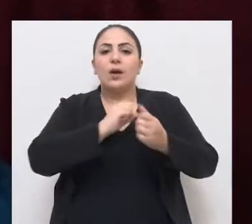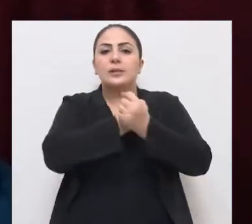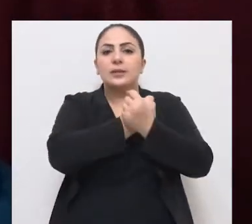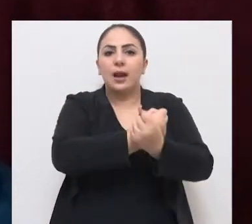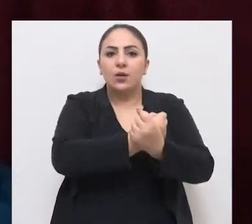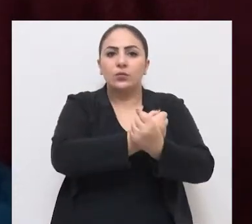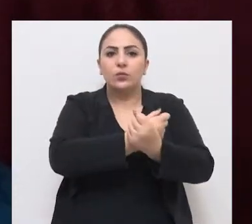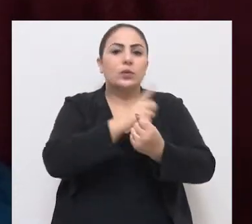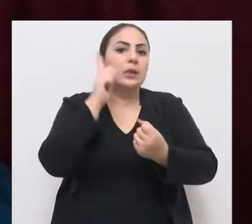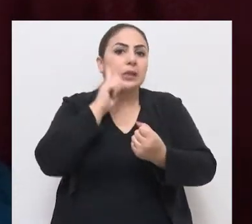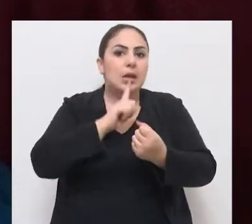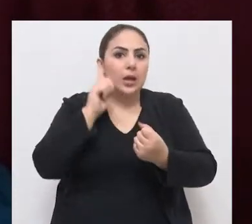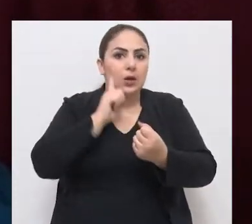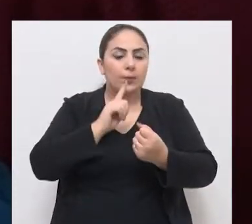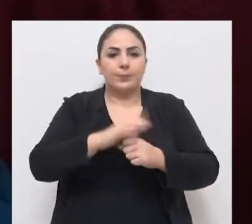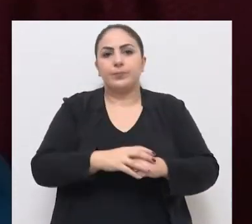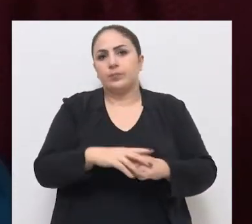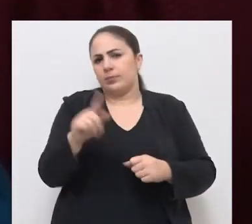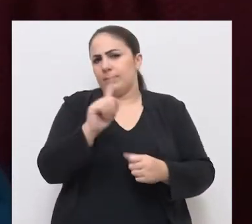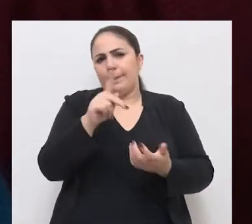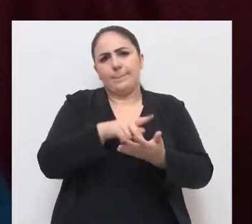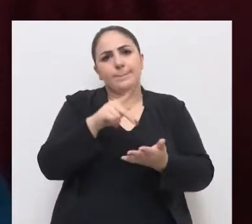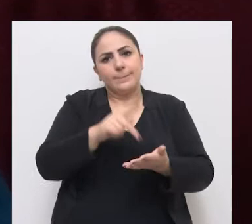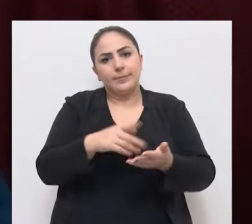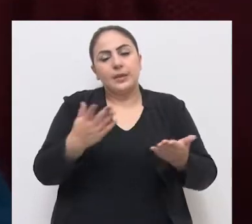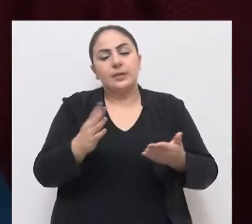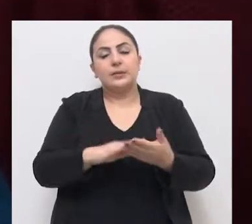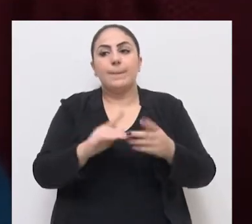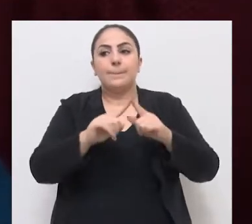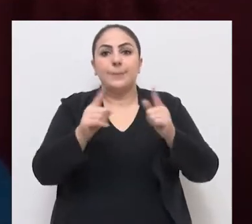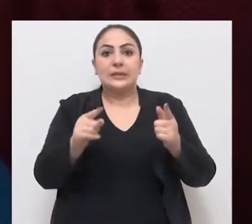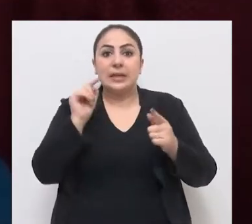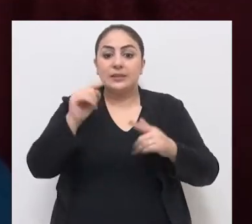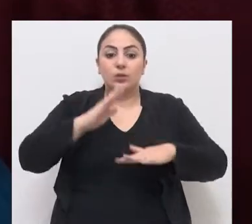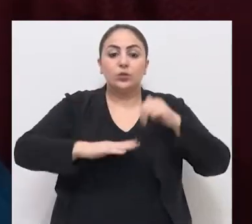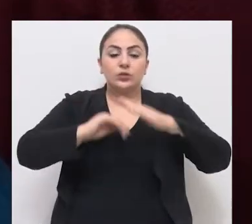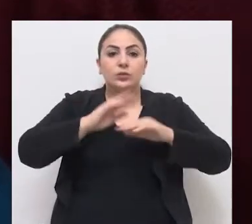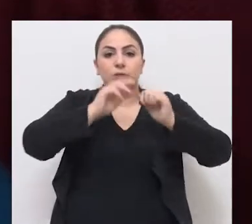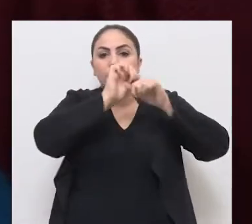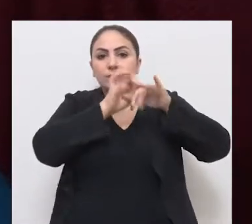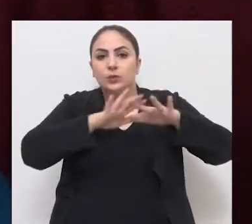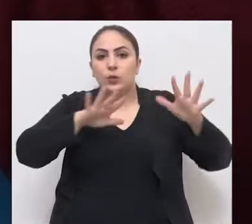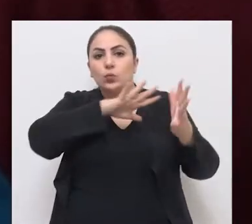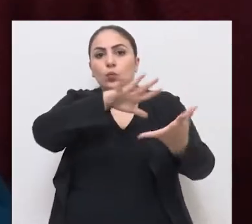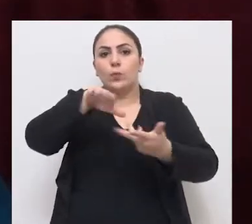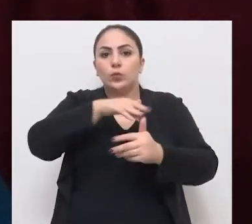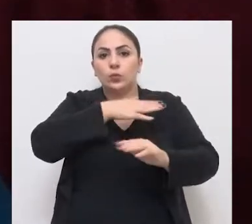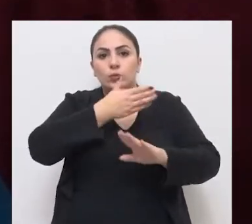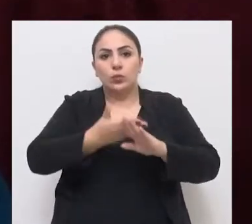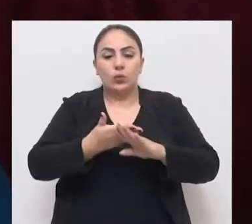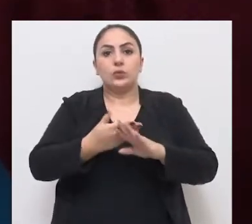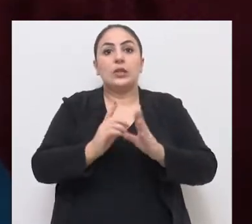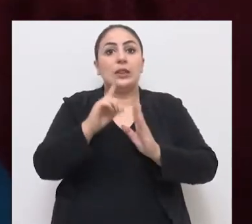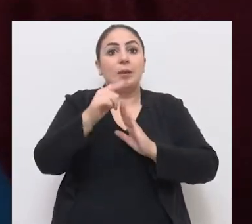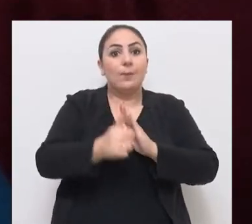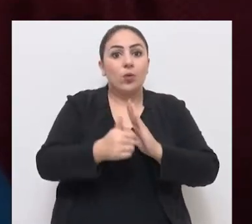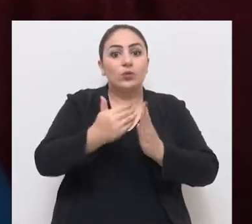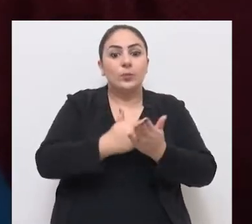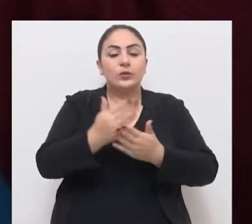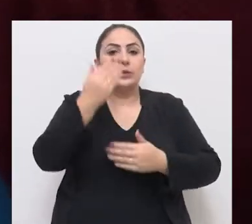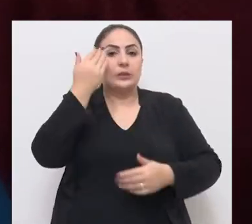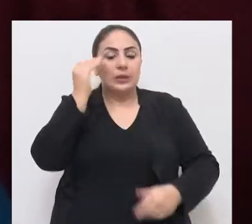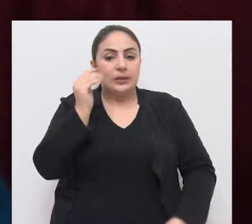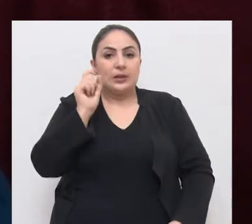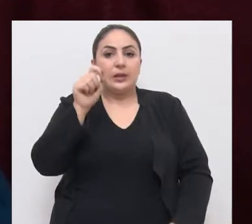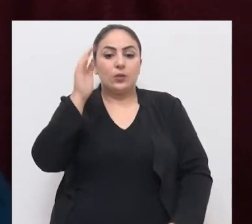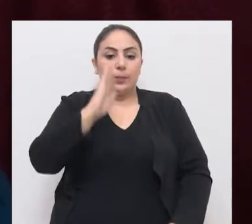pessoas escravizadas negras. O que não era uma verdade, né? Mas que essa construção se difundiu pelo mundo e a partir disso